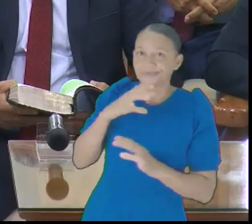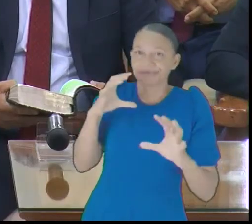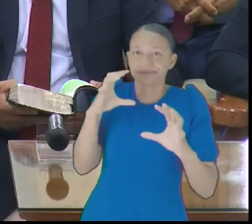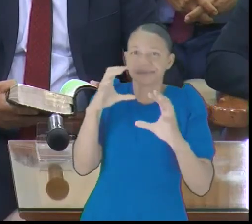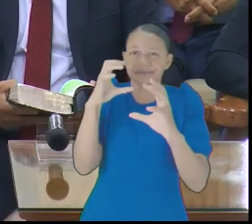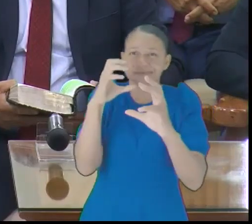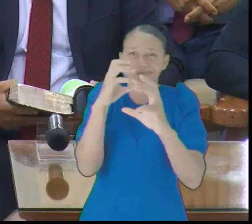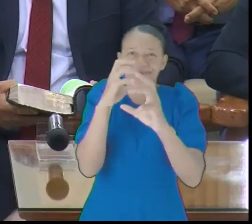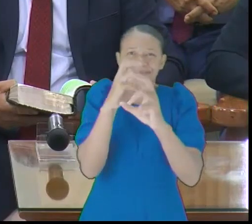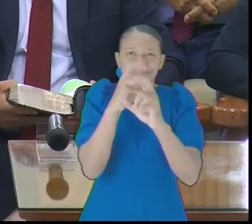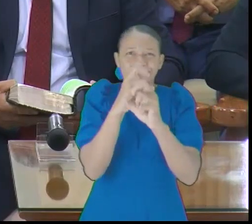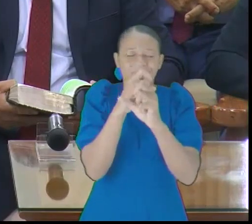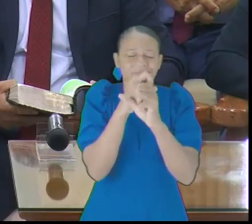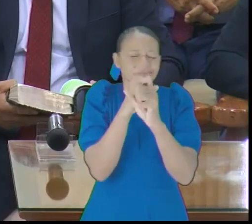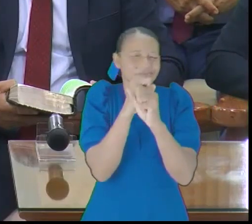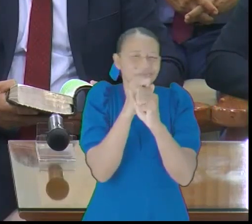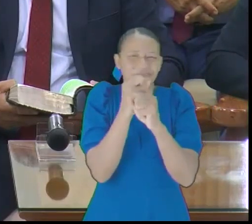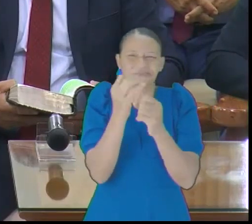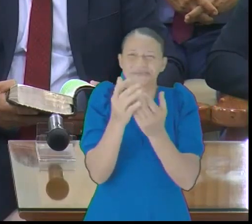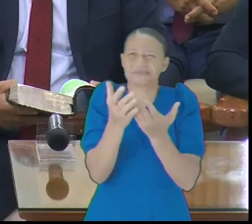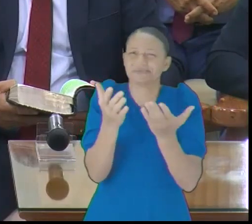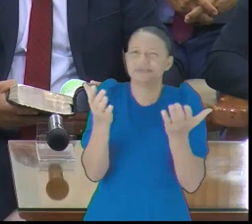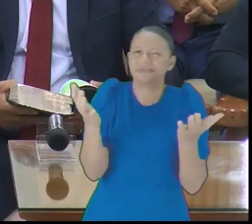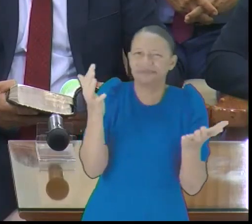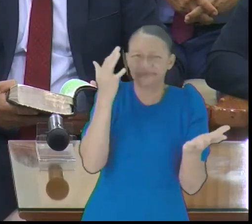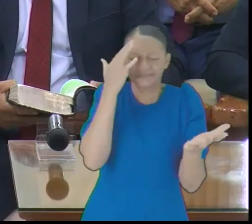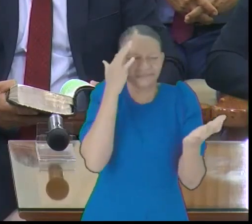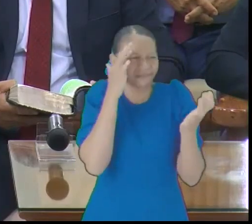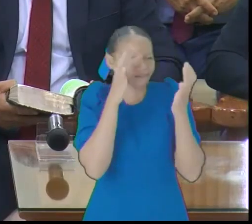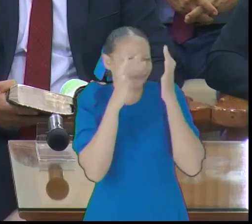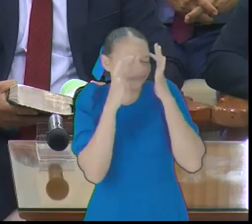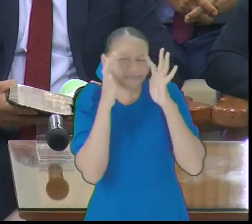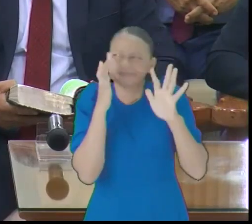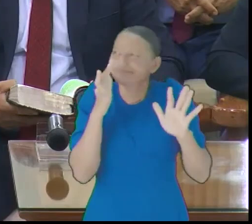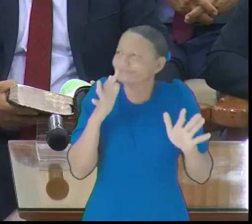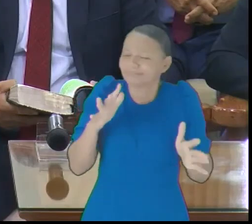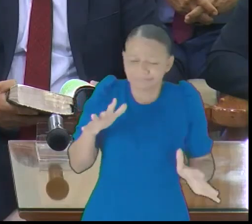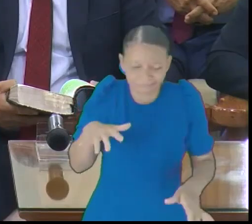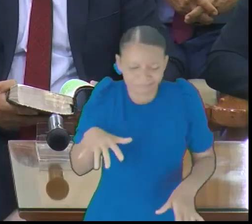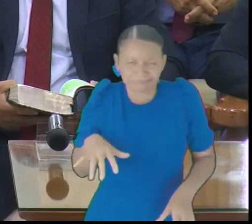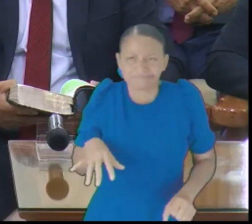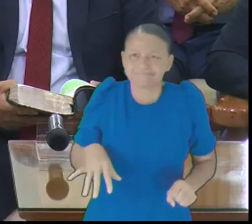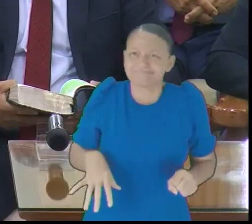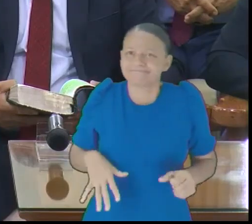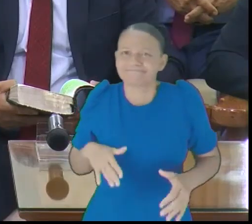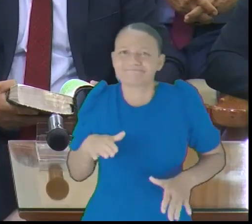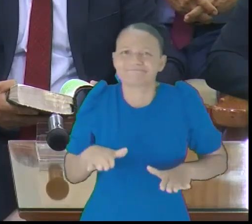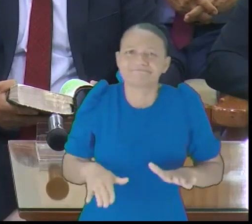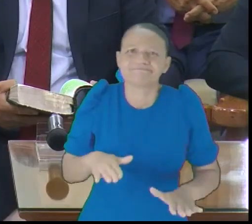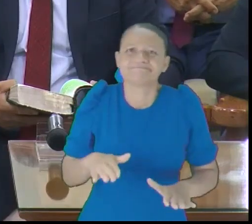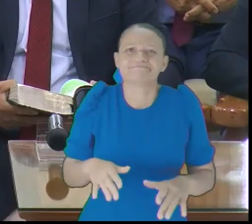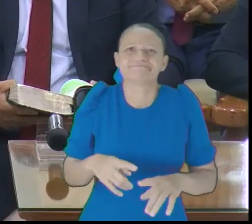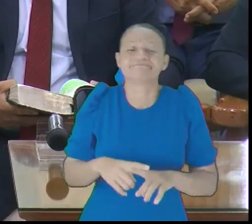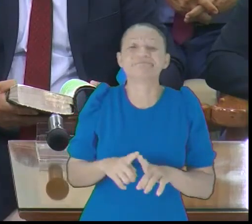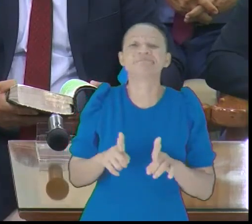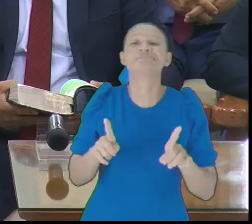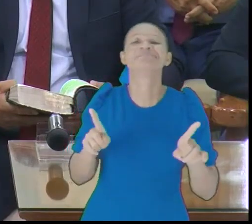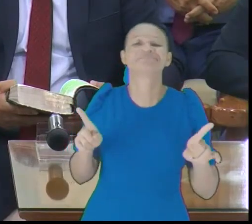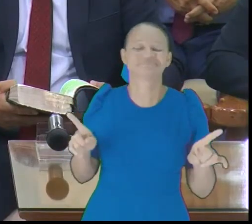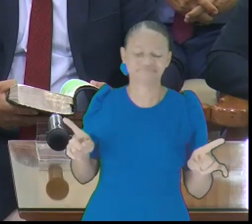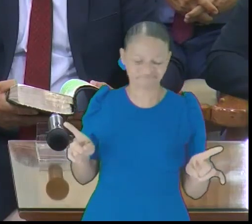Está tudo escuro. Eu não sei nem onde estou pisando. Mas tem uma